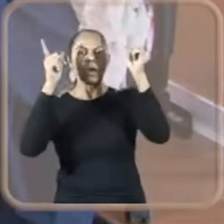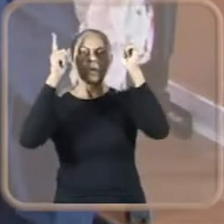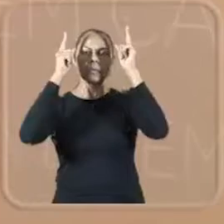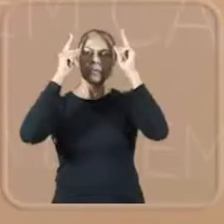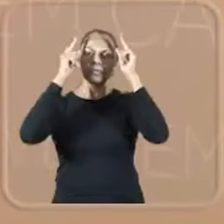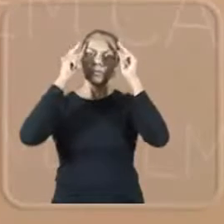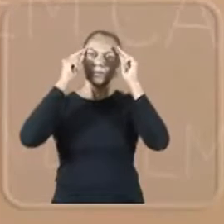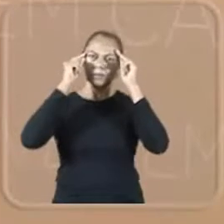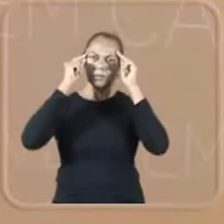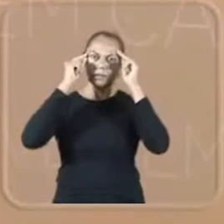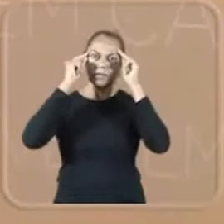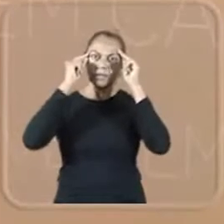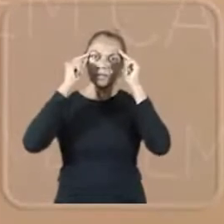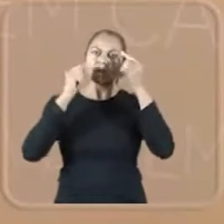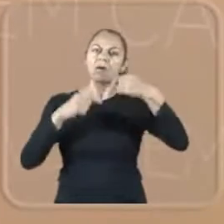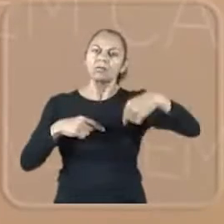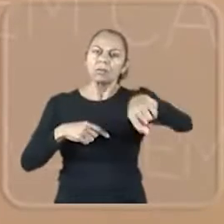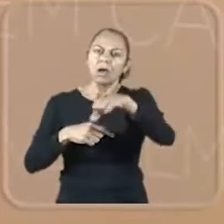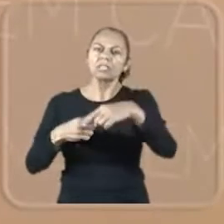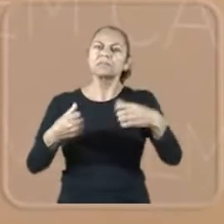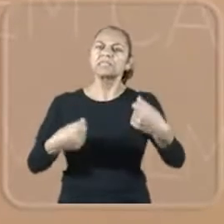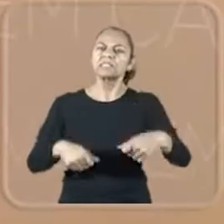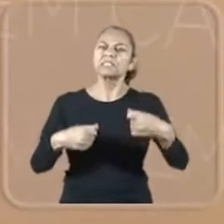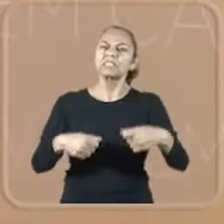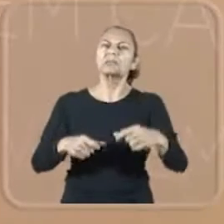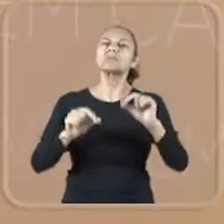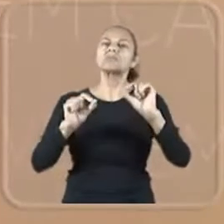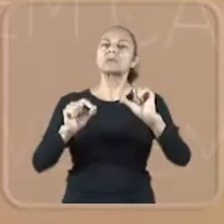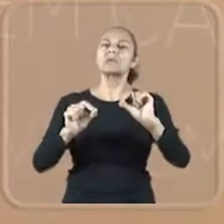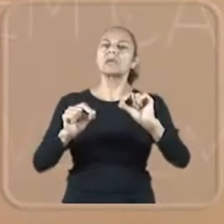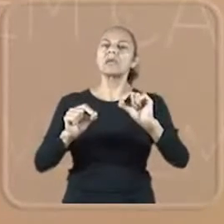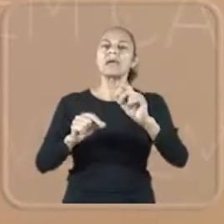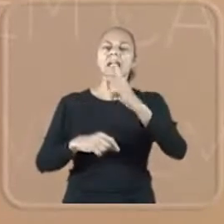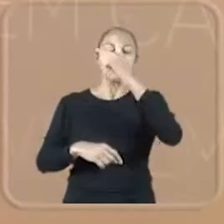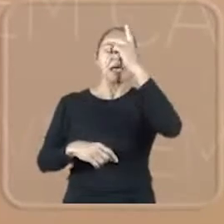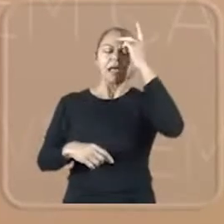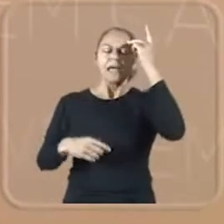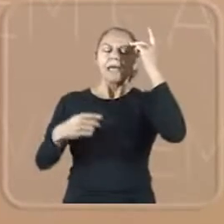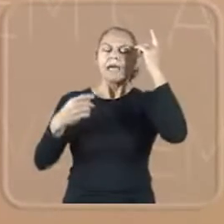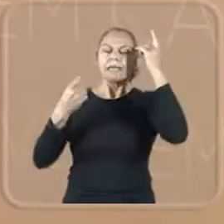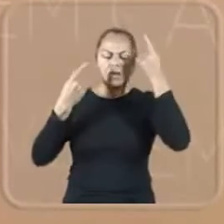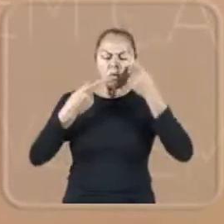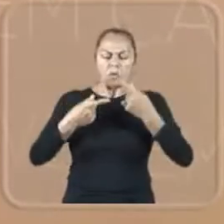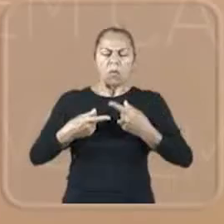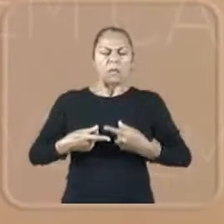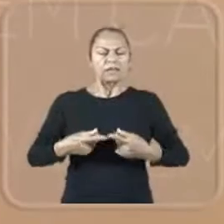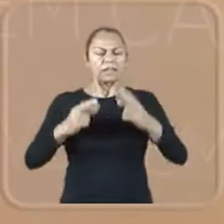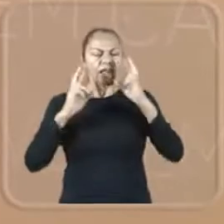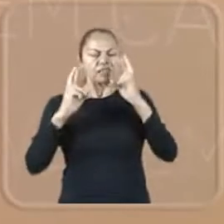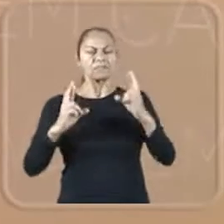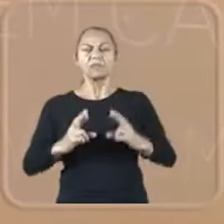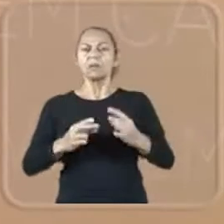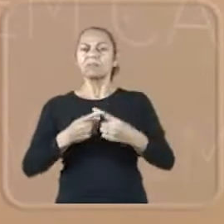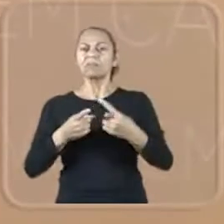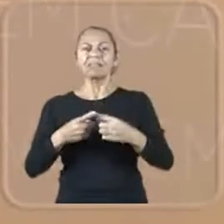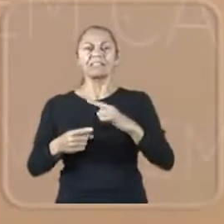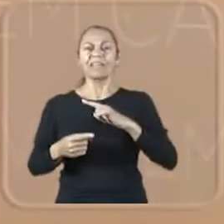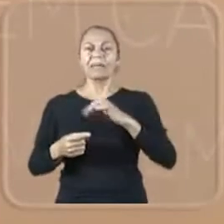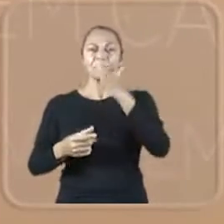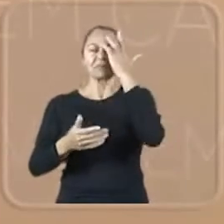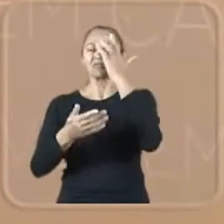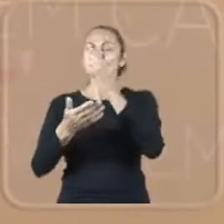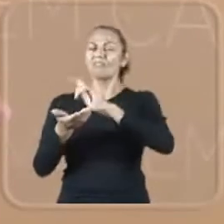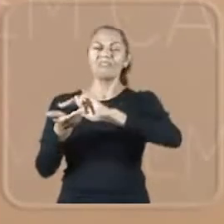nos unindo ali é a nossa humanidade. Nós temos pessoas com religiões diferentes, ideologias políticas